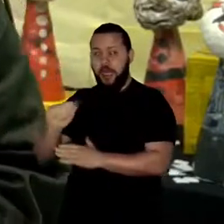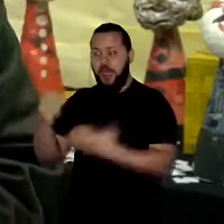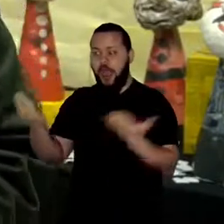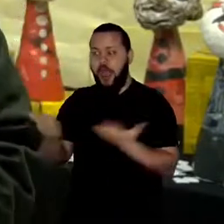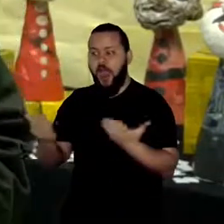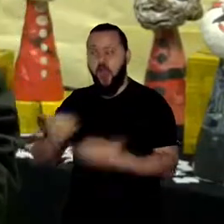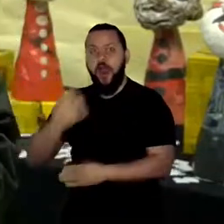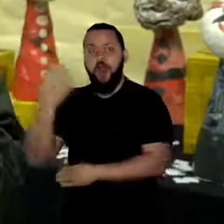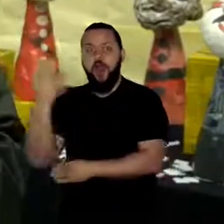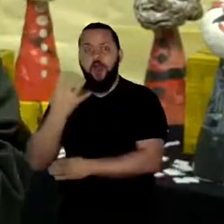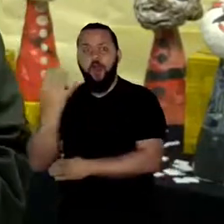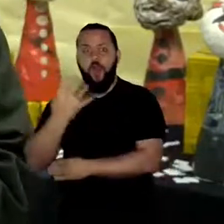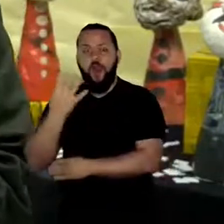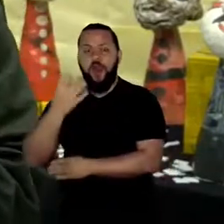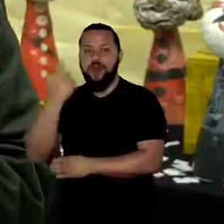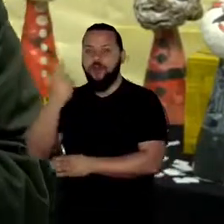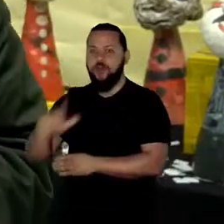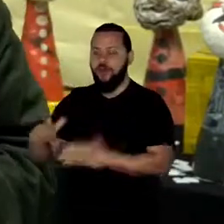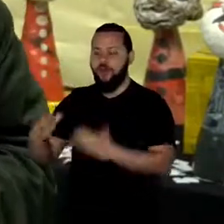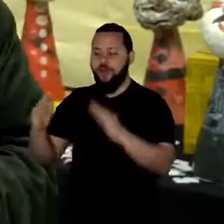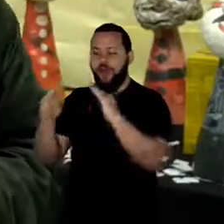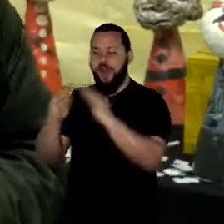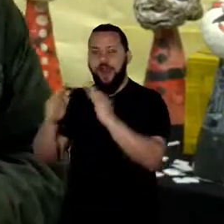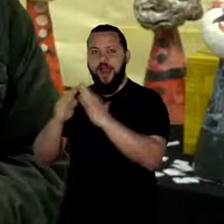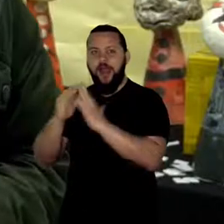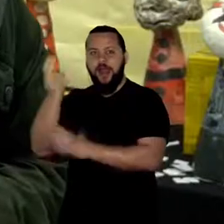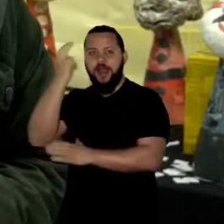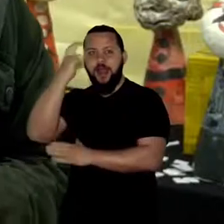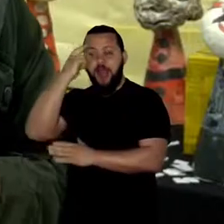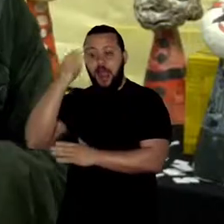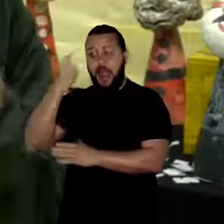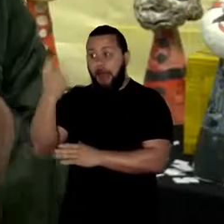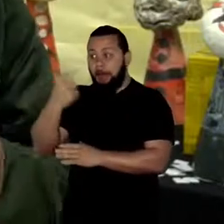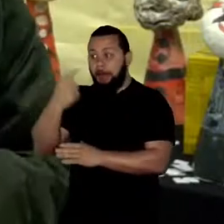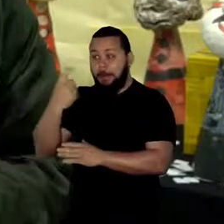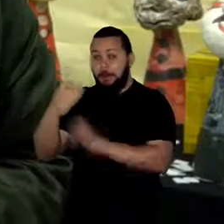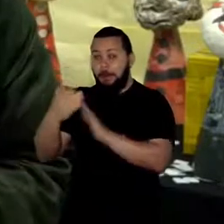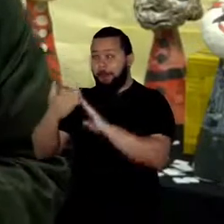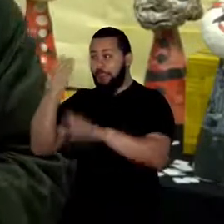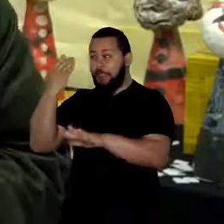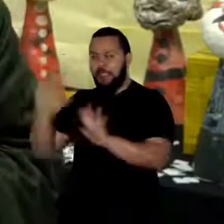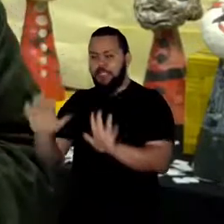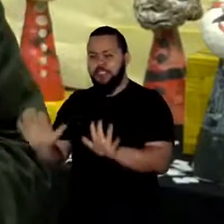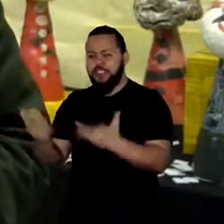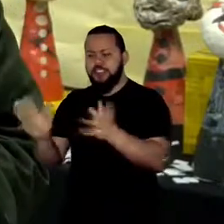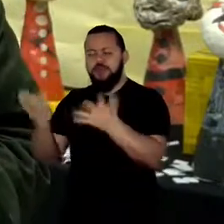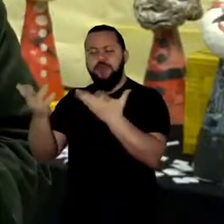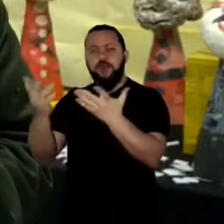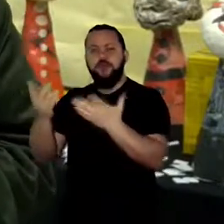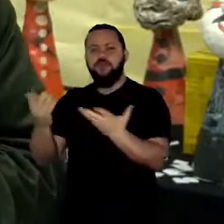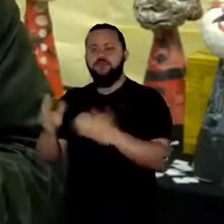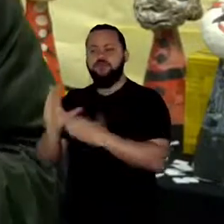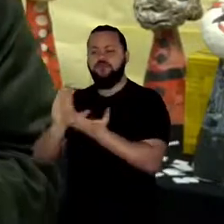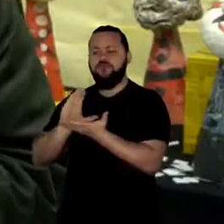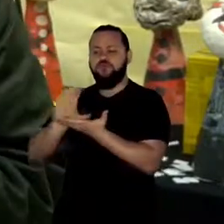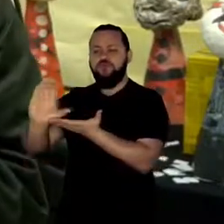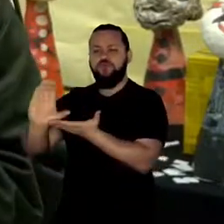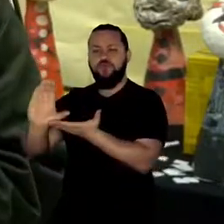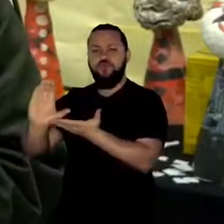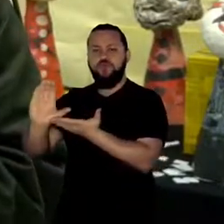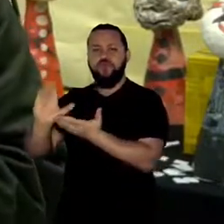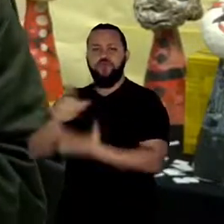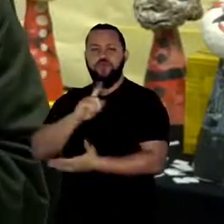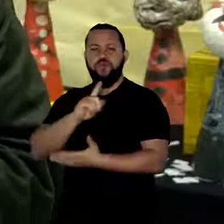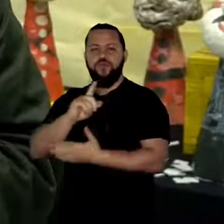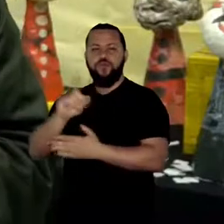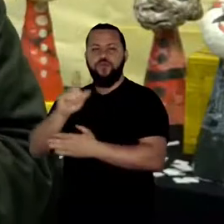edição, aí a primeira edição incentivada com apoio com recursos públicos. Então, muita alegria para